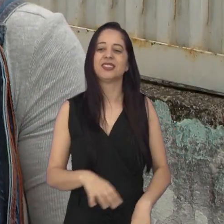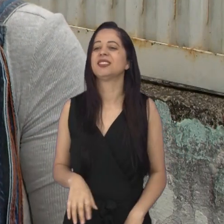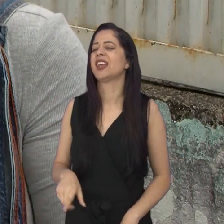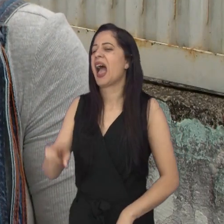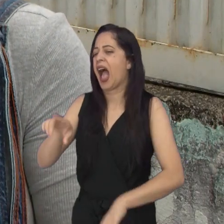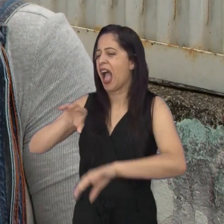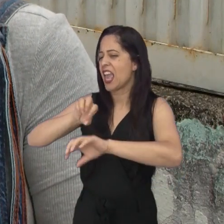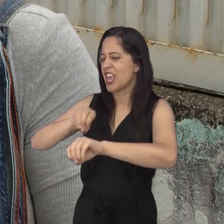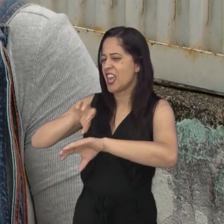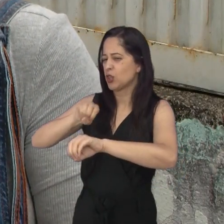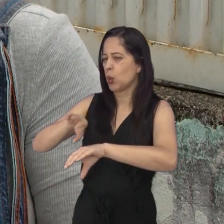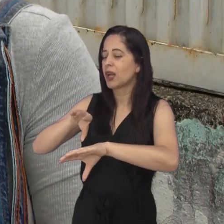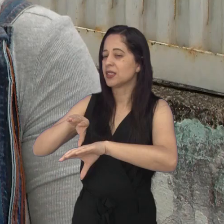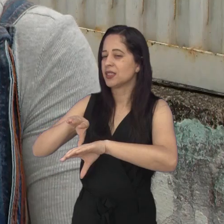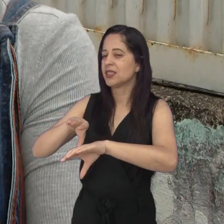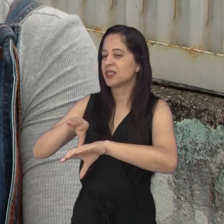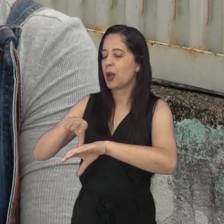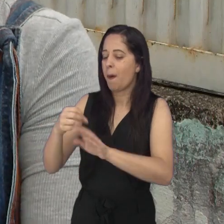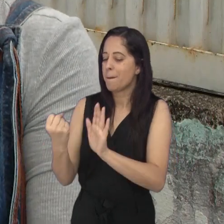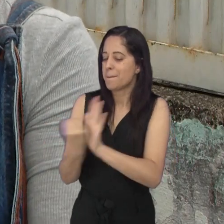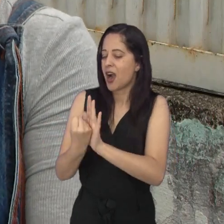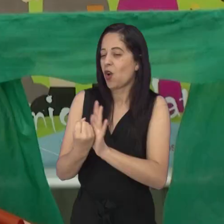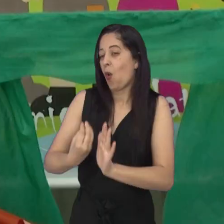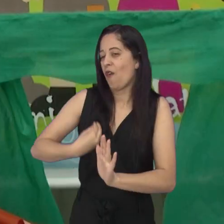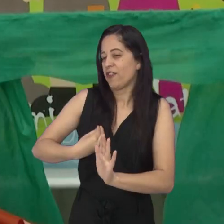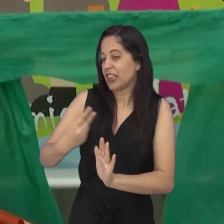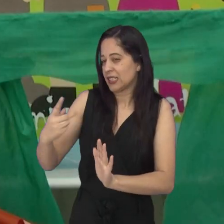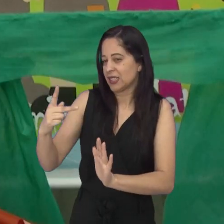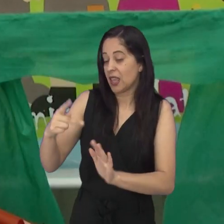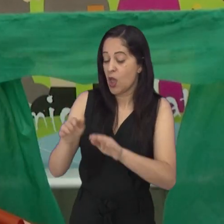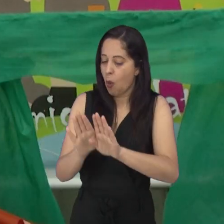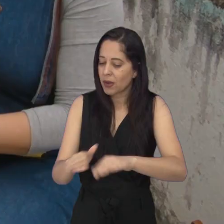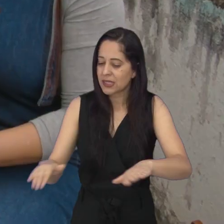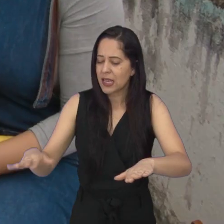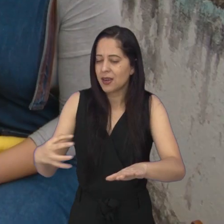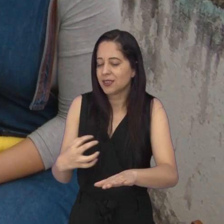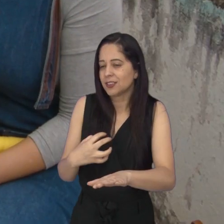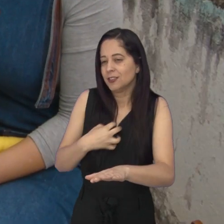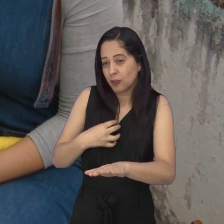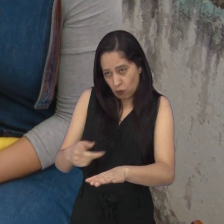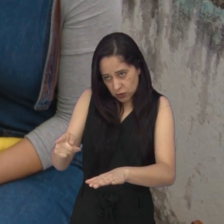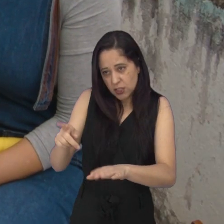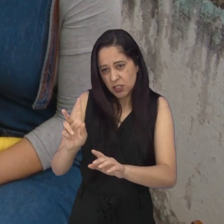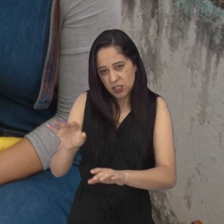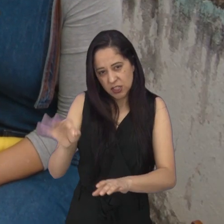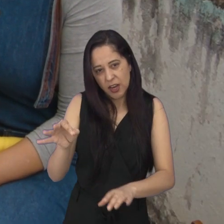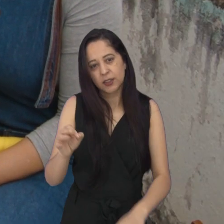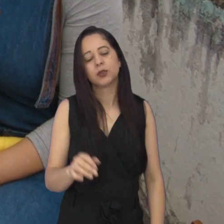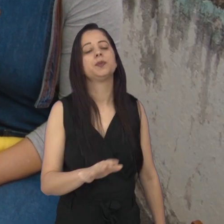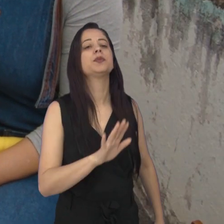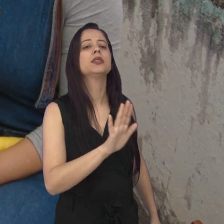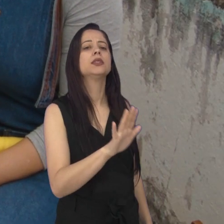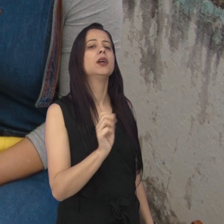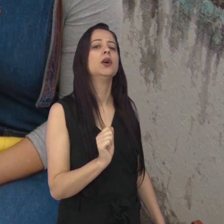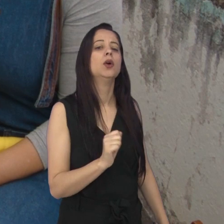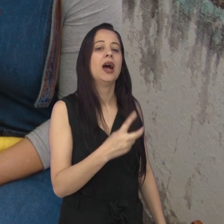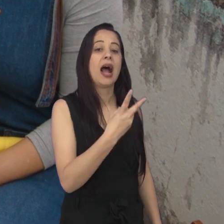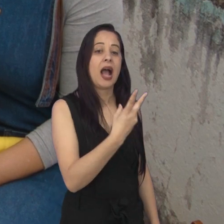educação entrou no seu coração, as crianças mais especificamente. E aí foi que em